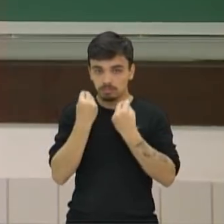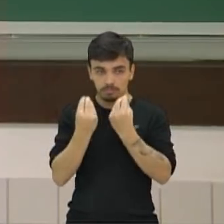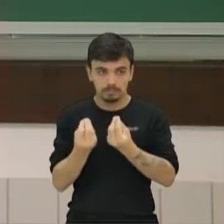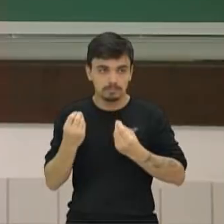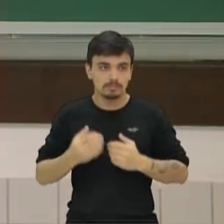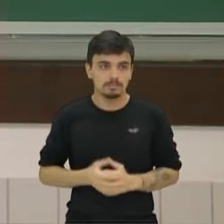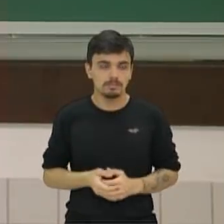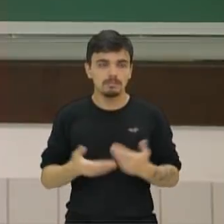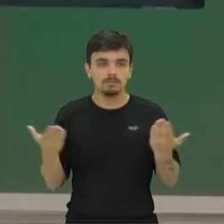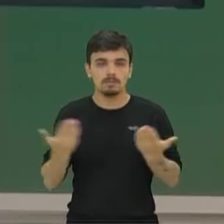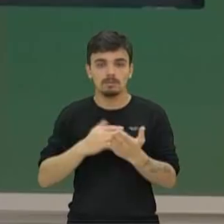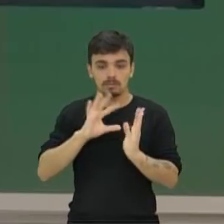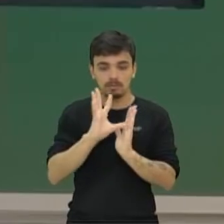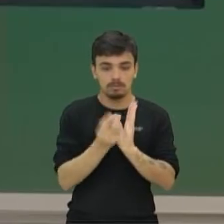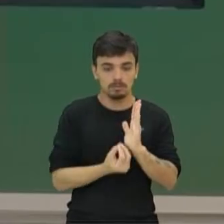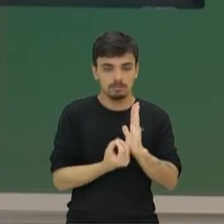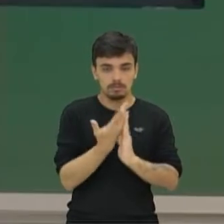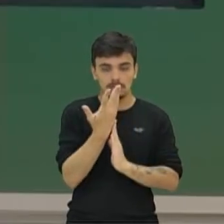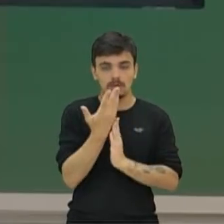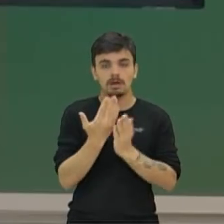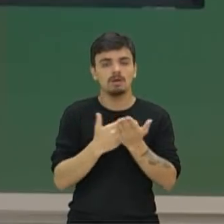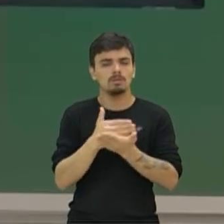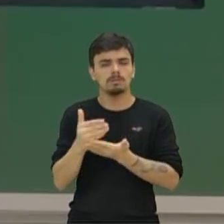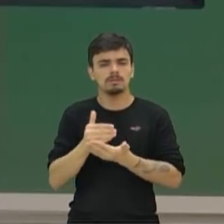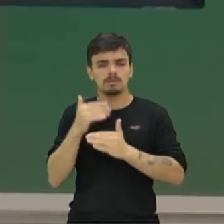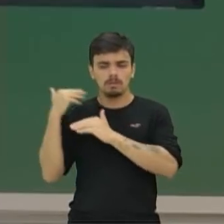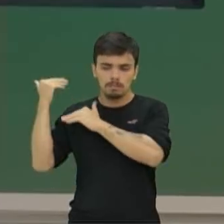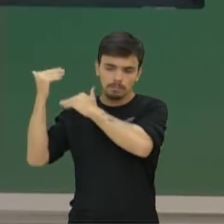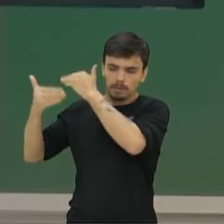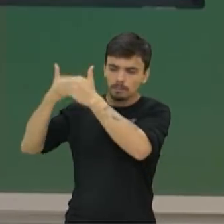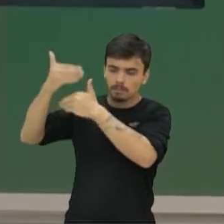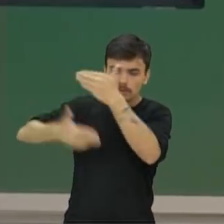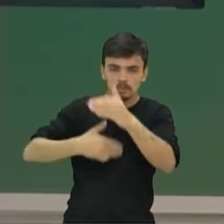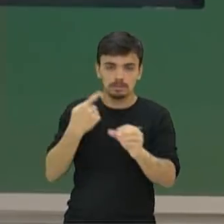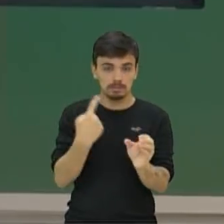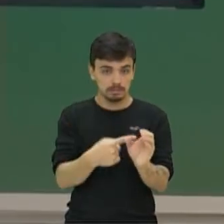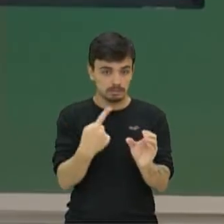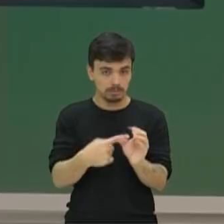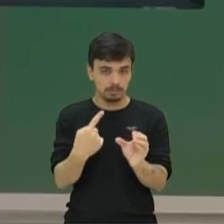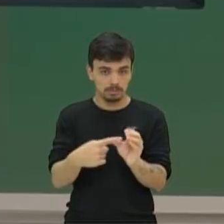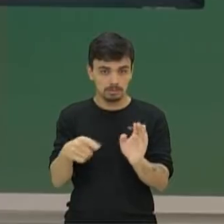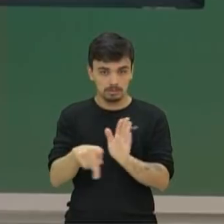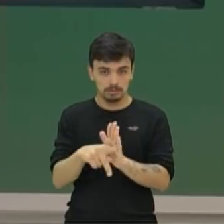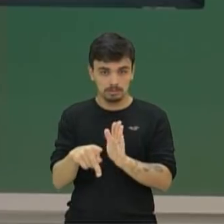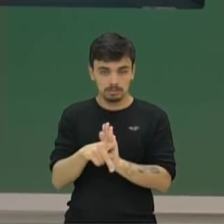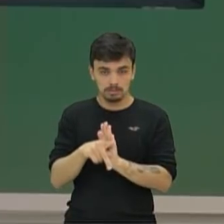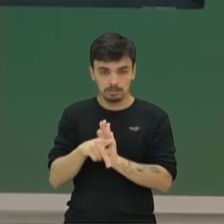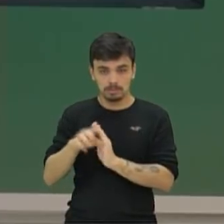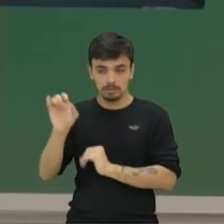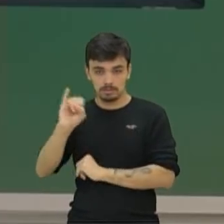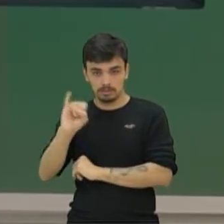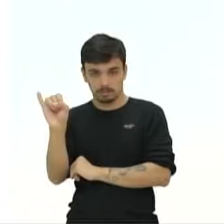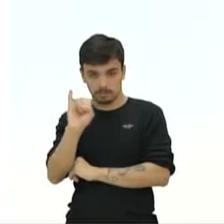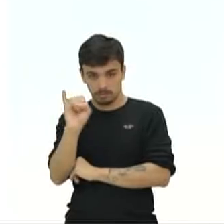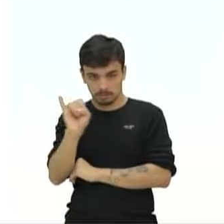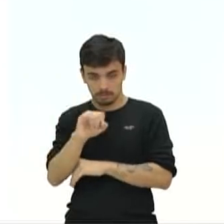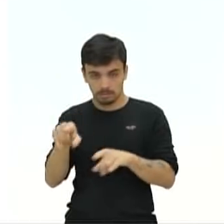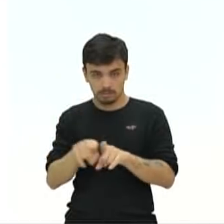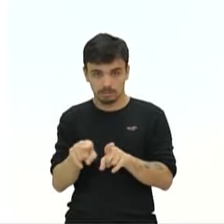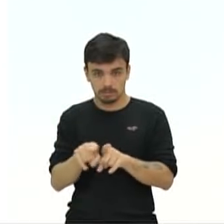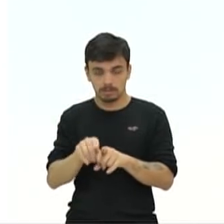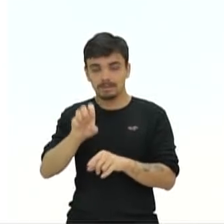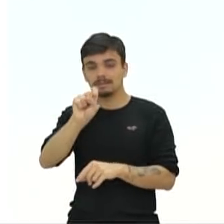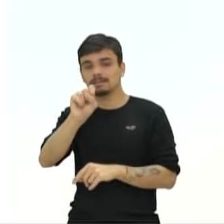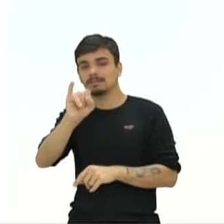Então, vamos lá. O Renascimento começou nas movimentadas cidades da Península Itálica, como